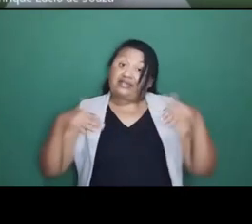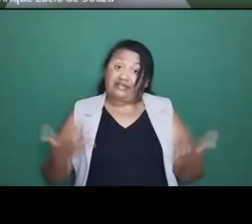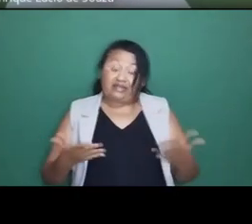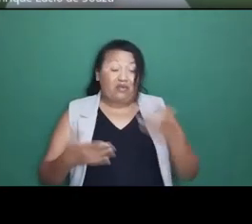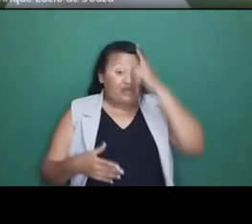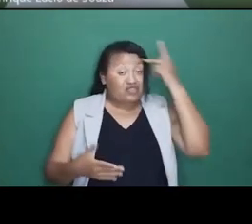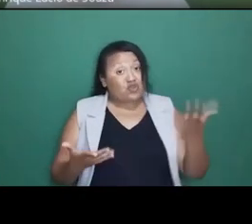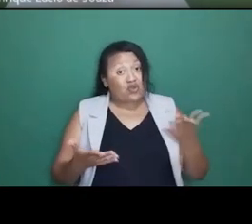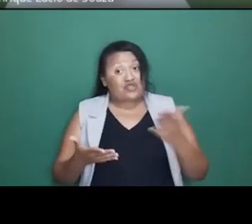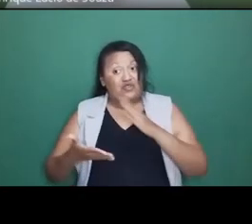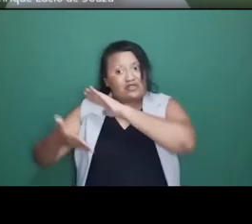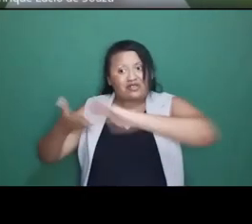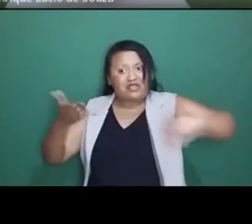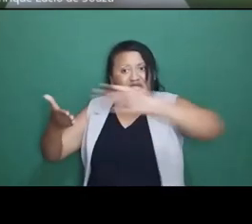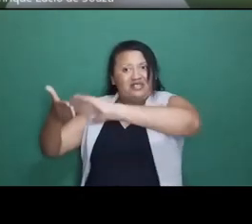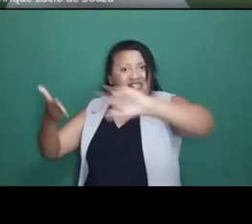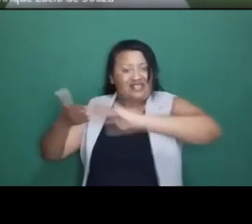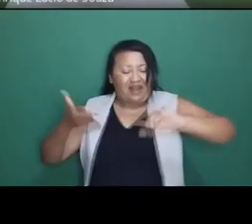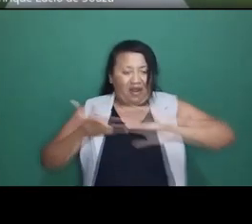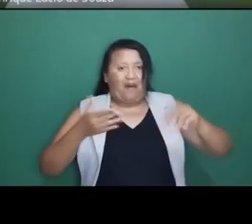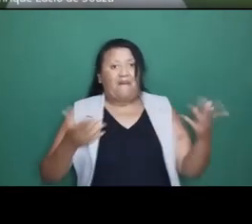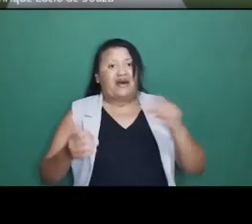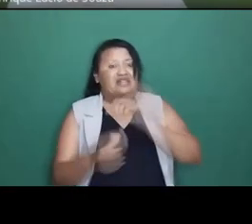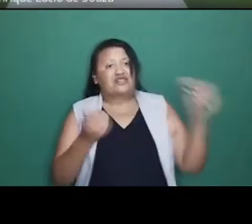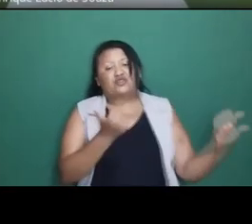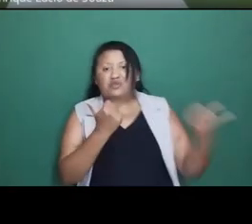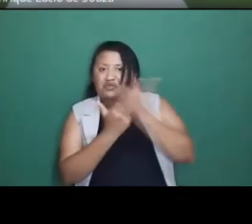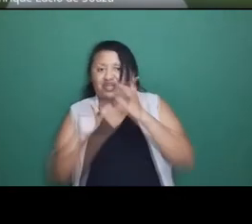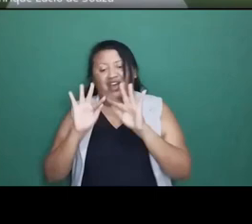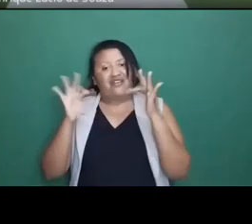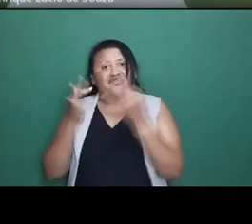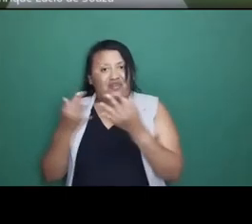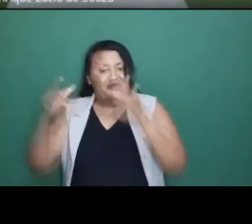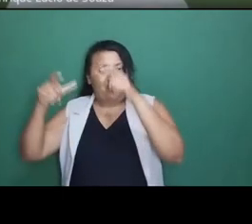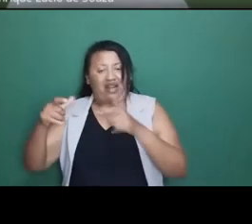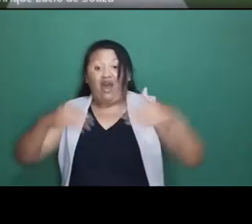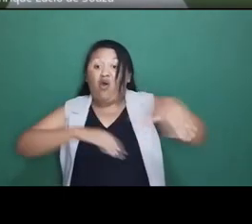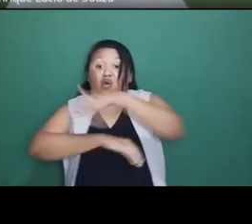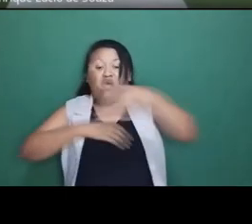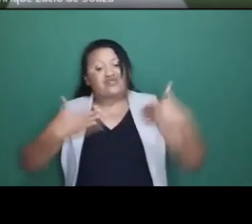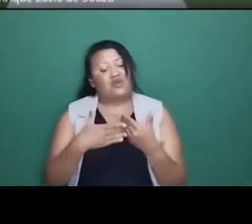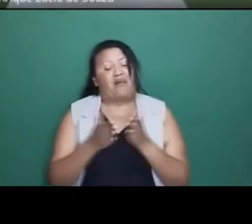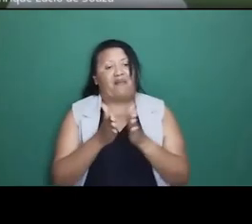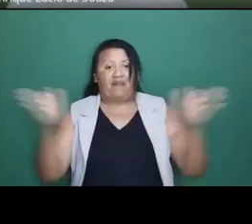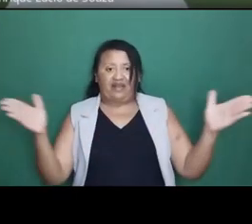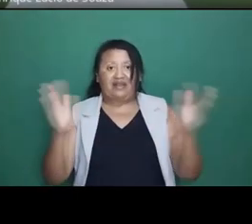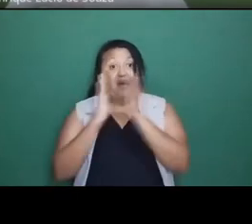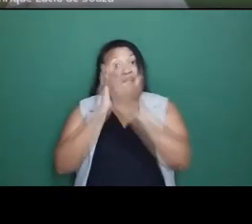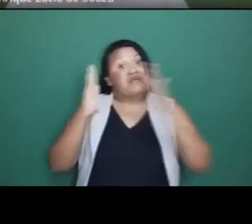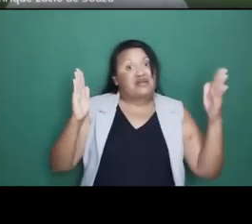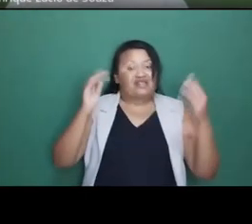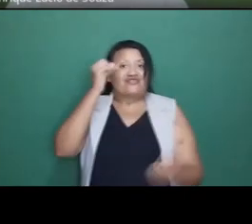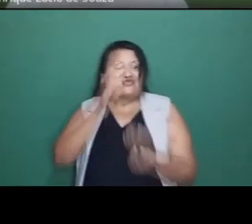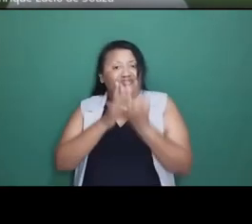para dar lugar Comitiva da família real né ruas foram abertas biblioteca foi fundada